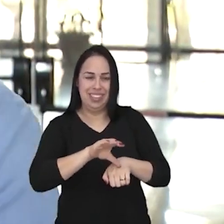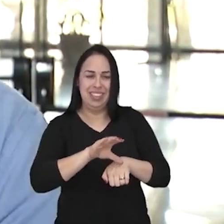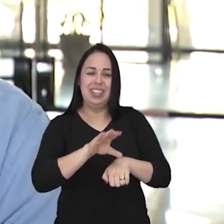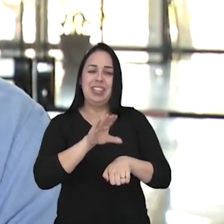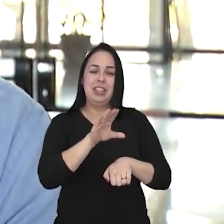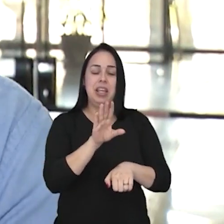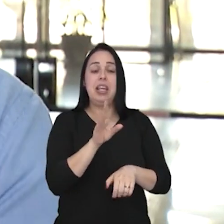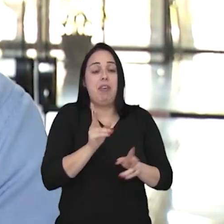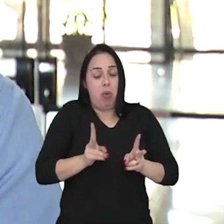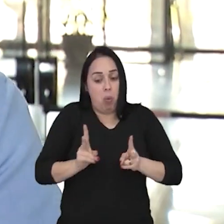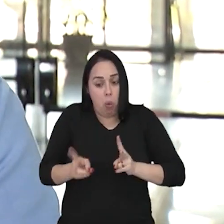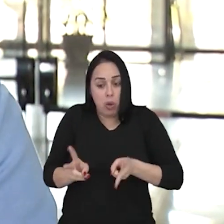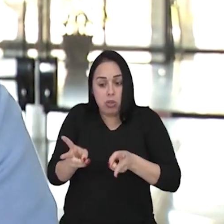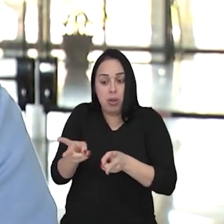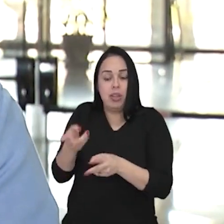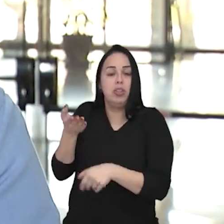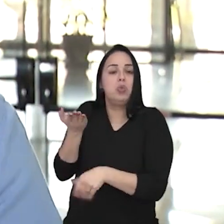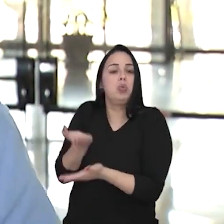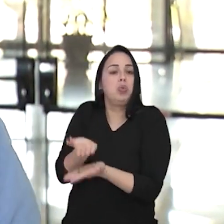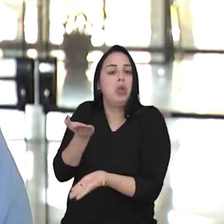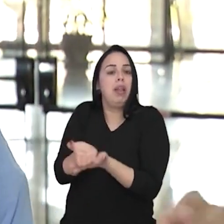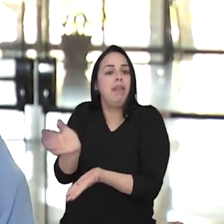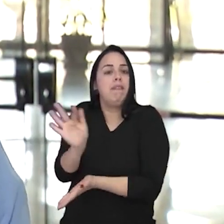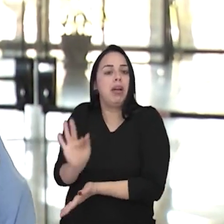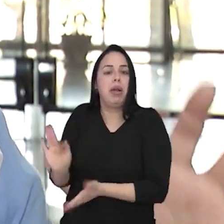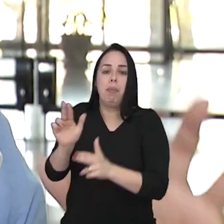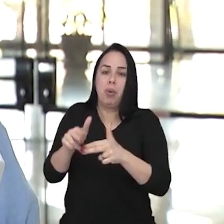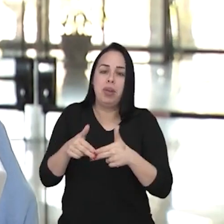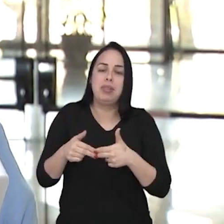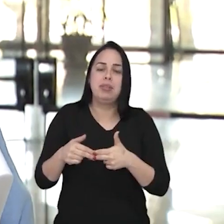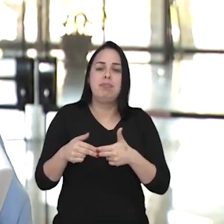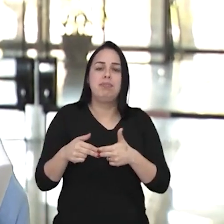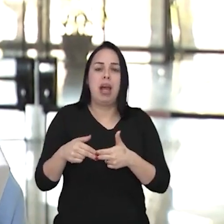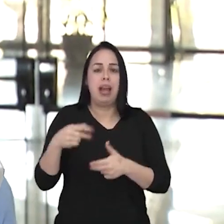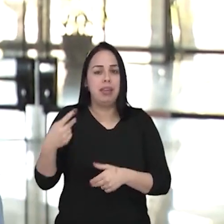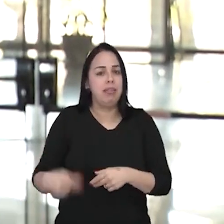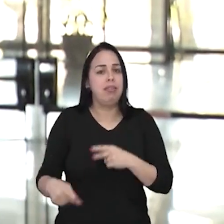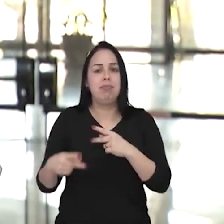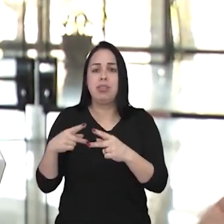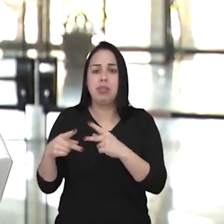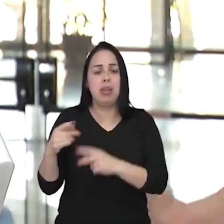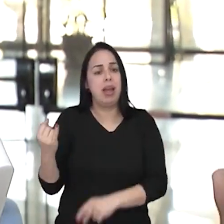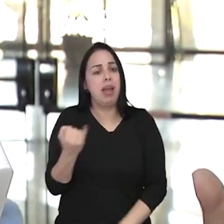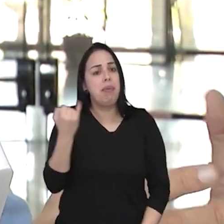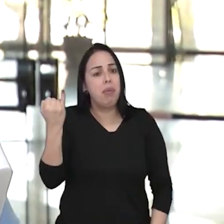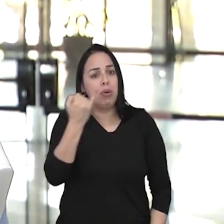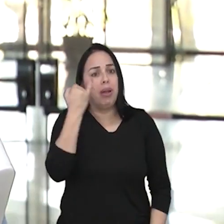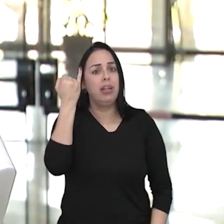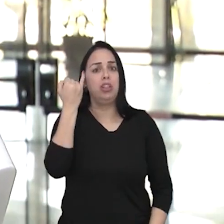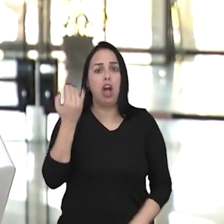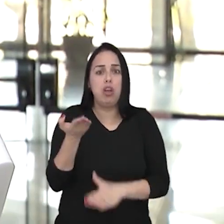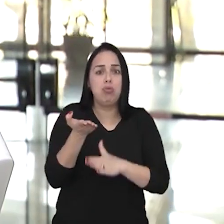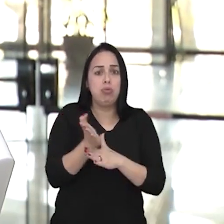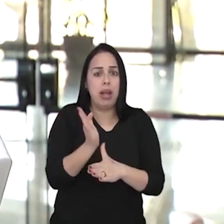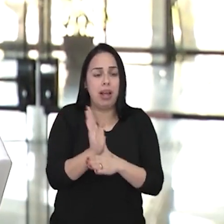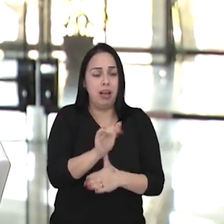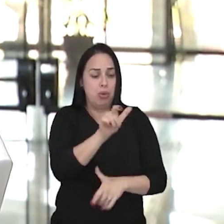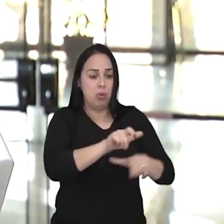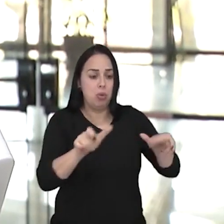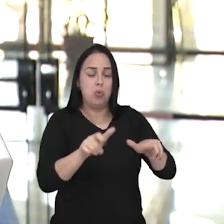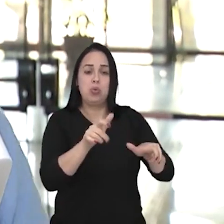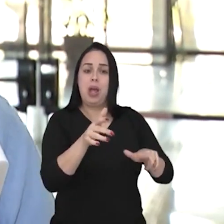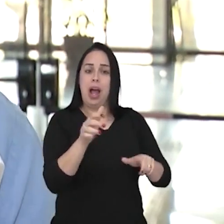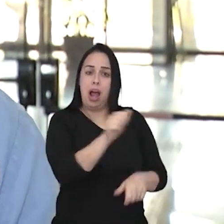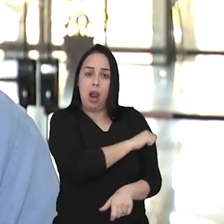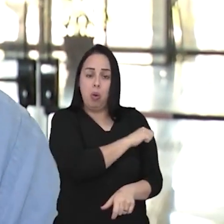curso que está prestando, para dar continuidade naquilo, é essencial para a cidade também ajudar a formar para o futuro na cidade. A cidade é